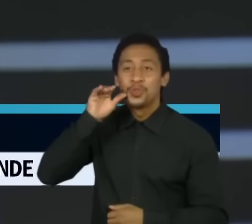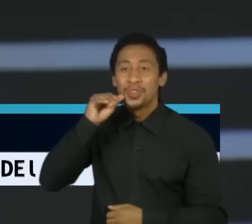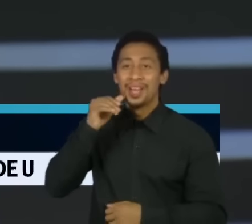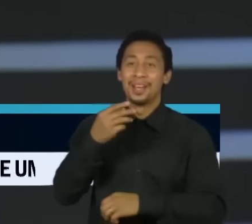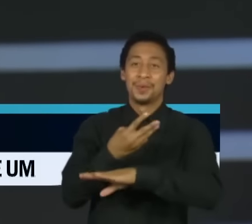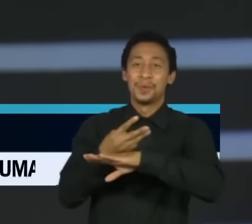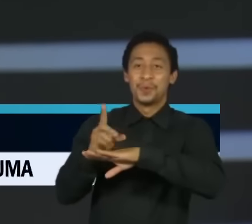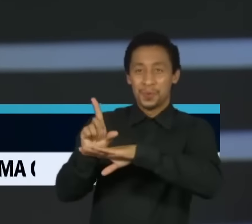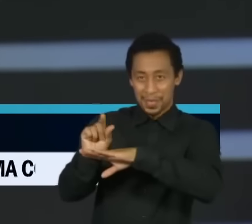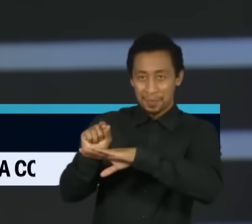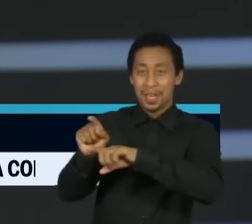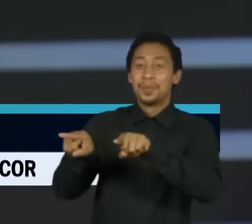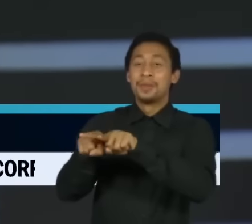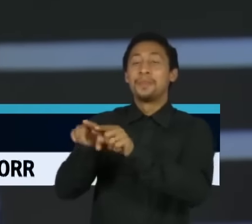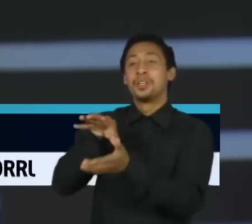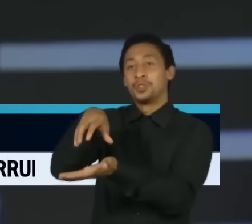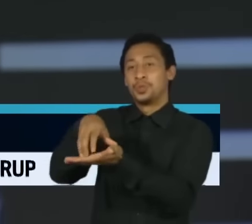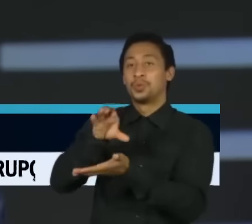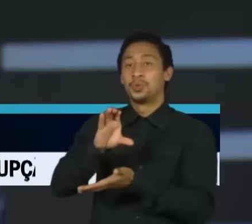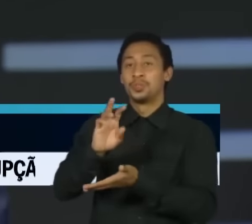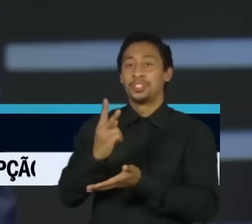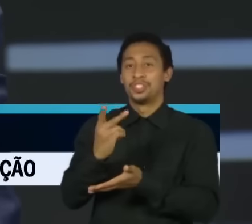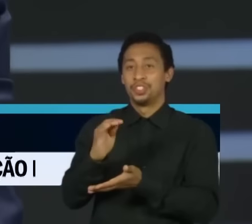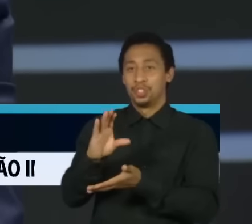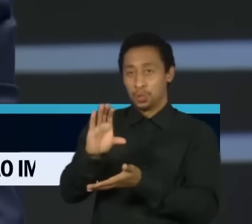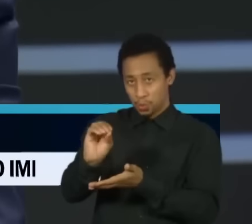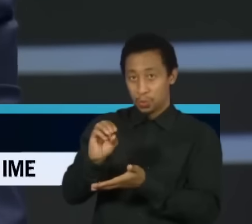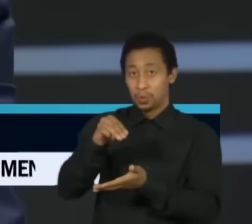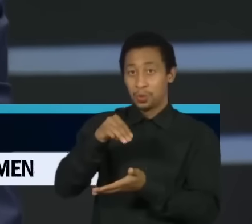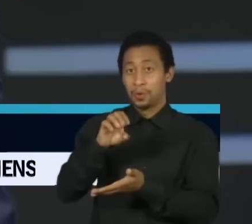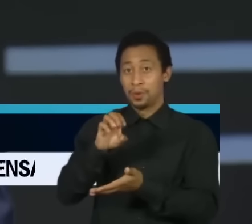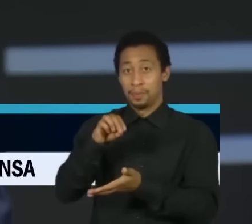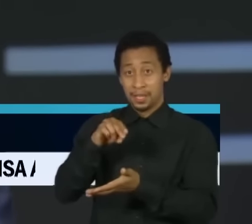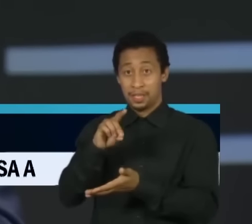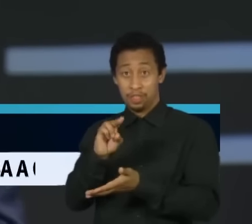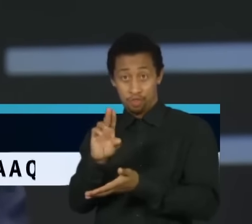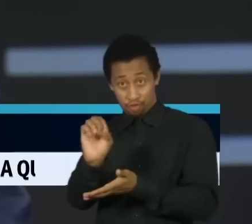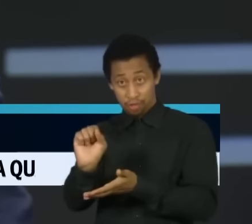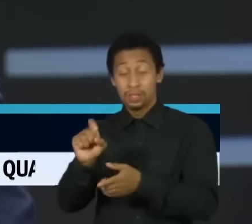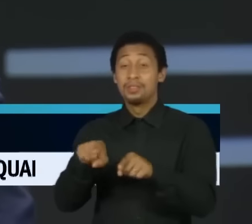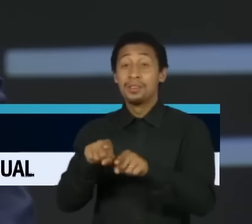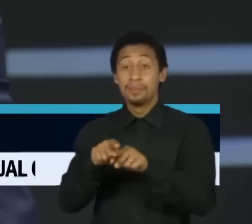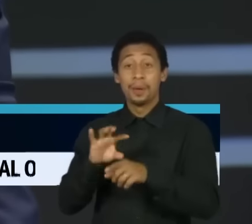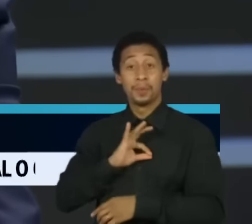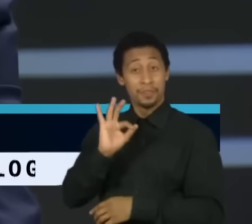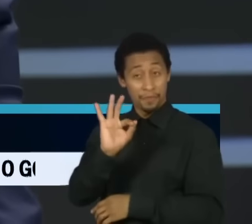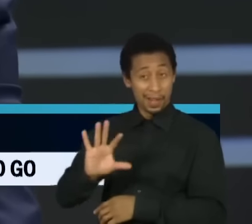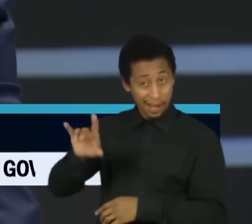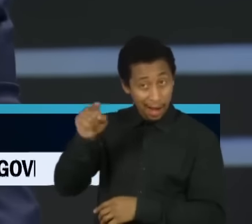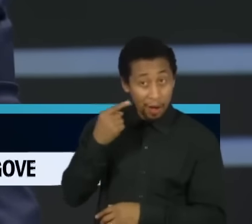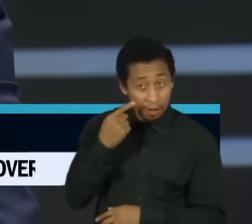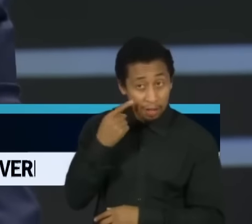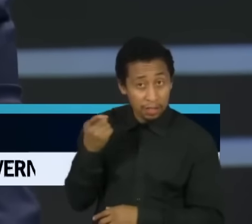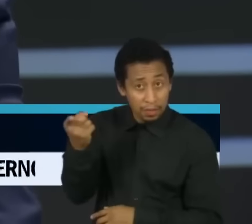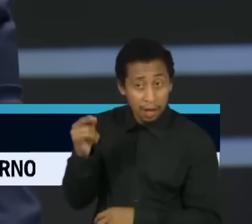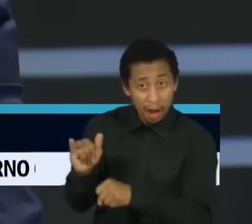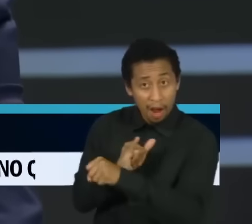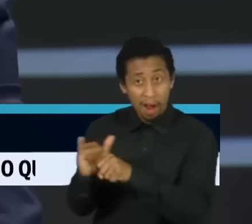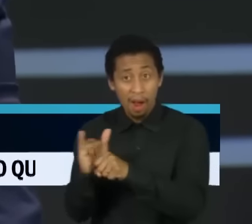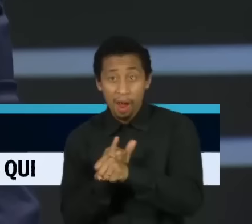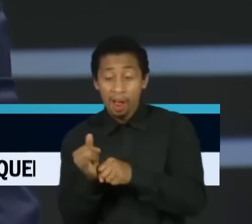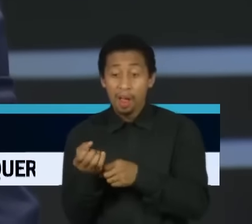Chico Mendes, a Polícia Federal, eles têm se esforçado. Vamos lembrar o caso do delegado Alexandre Saraiva, que apreendeu o